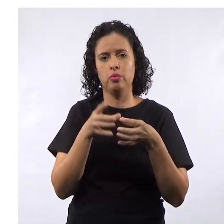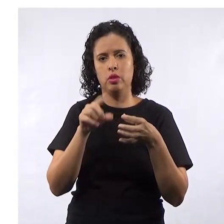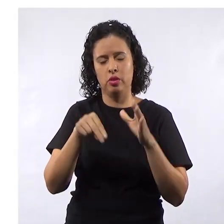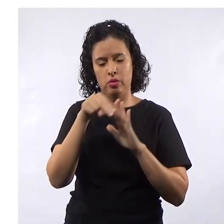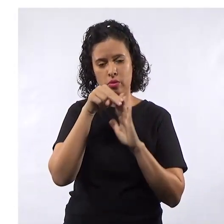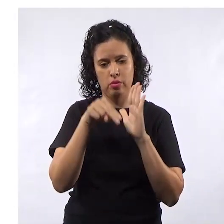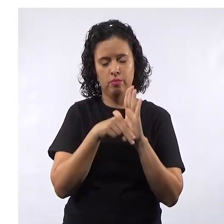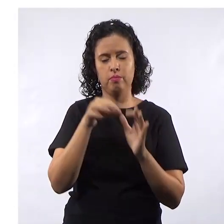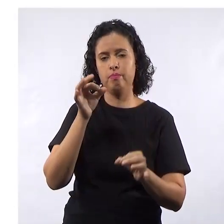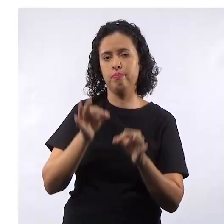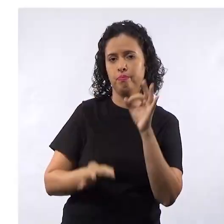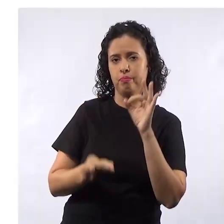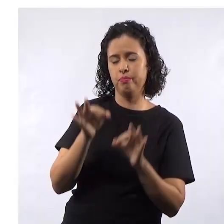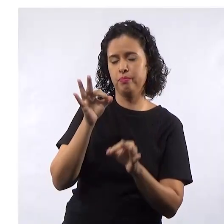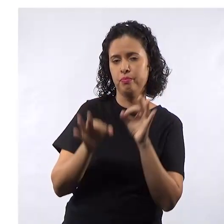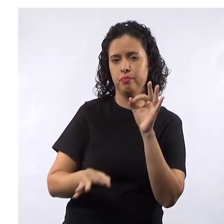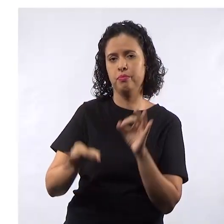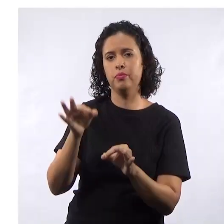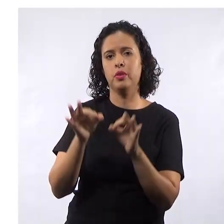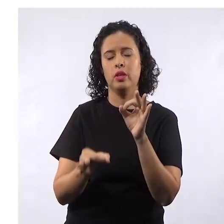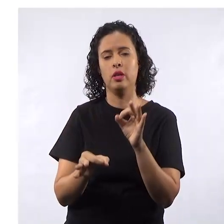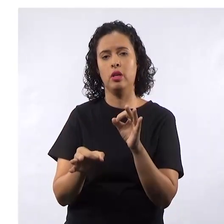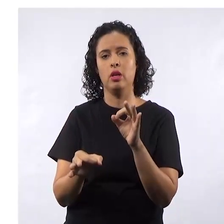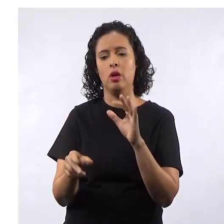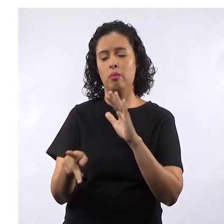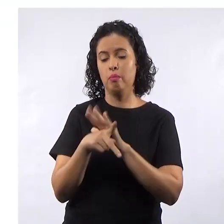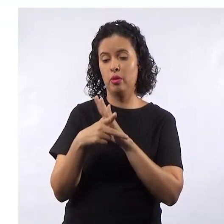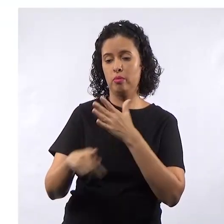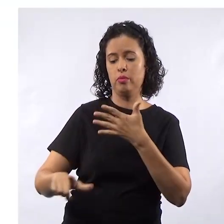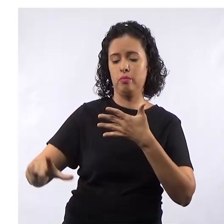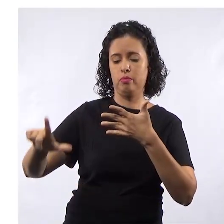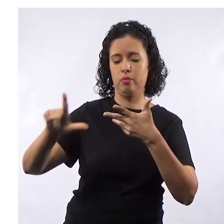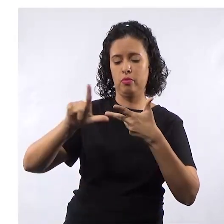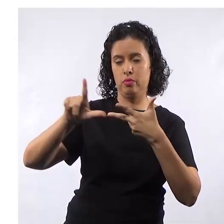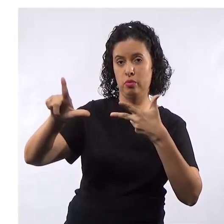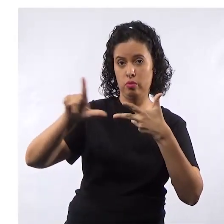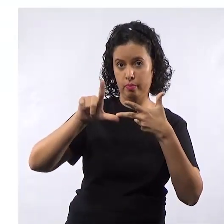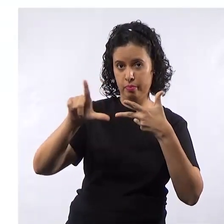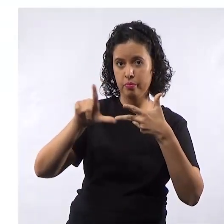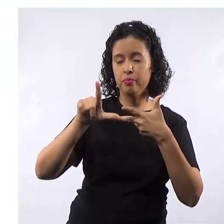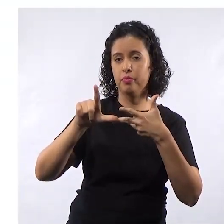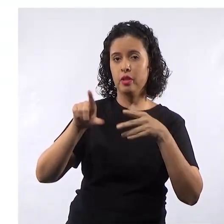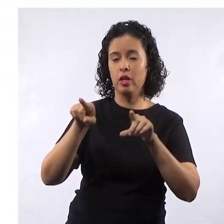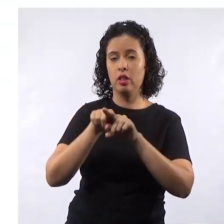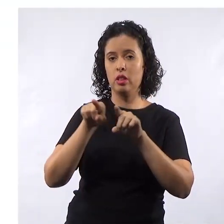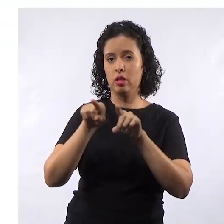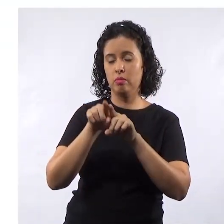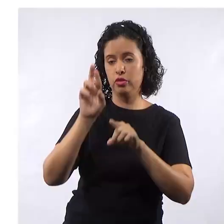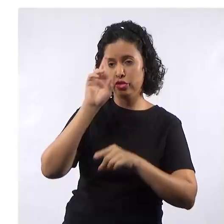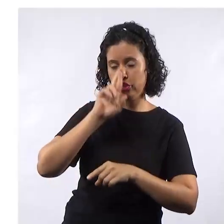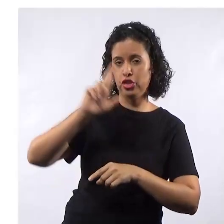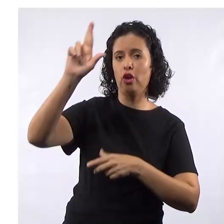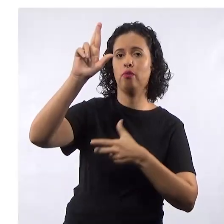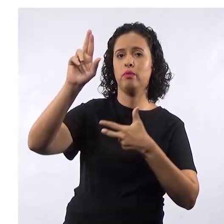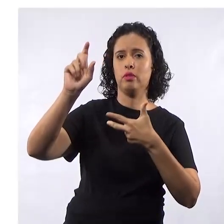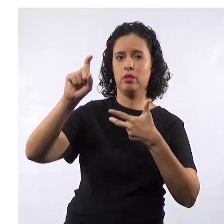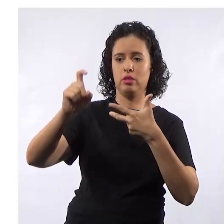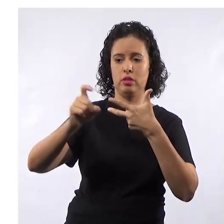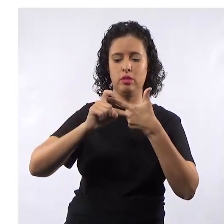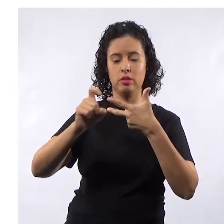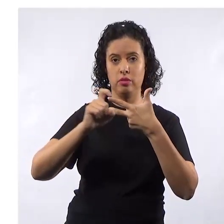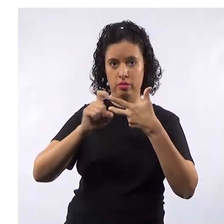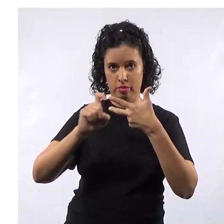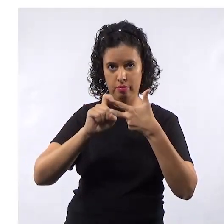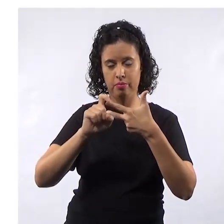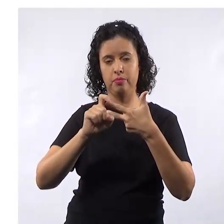de normas jurídicas, né? Que vem ali do Poder Legislativo e, em alguns casos, do chefe do Poder Executivo, né?